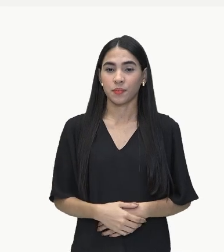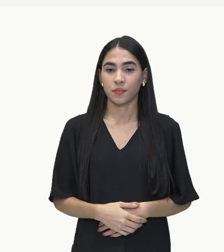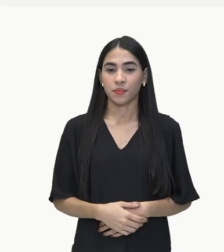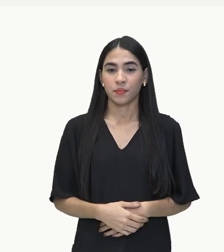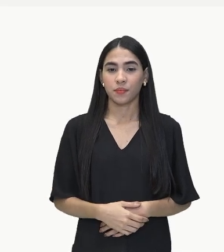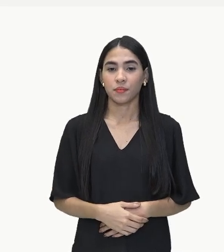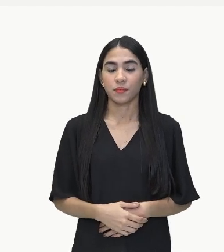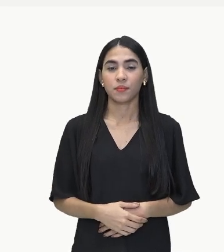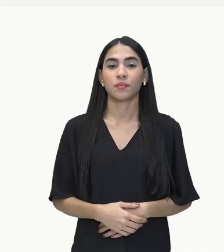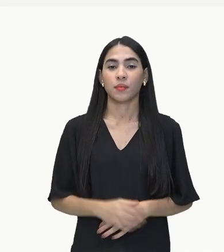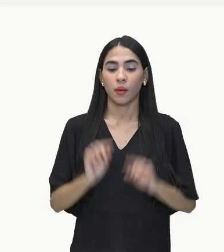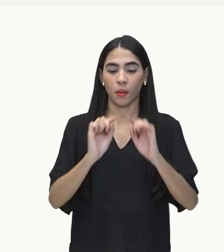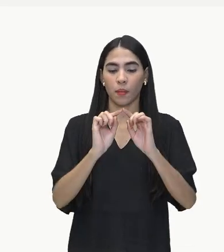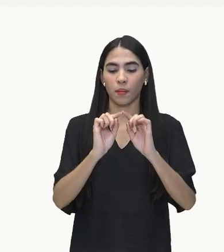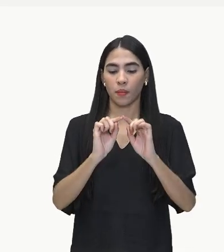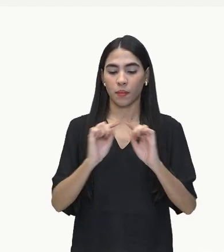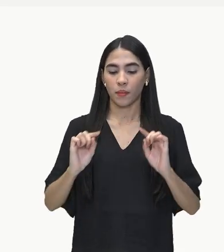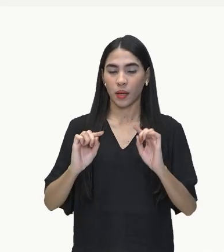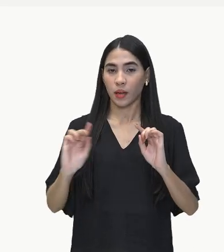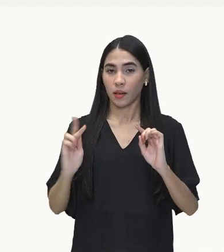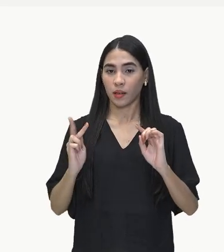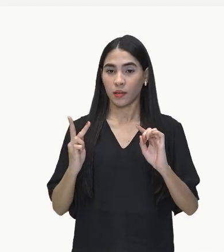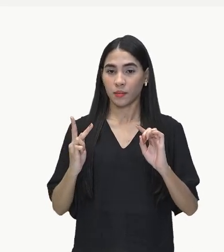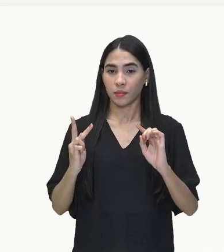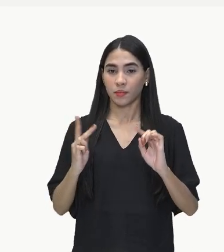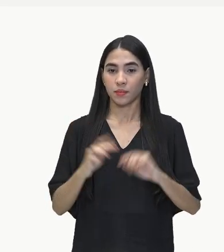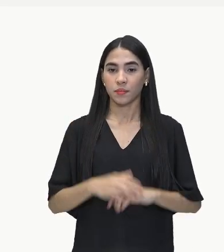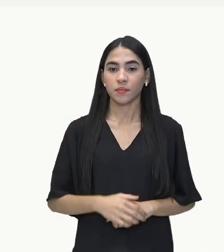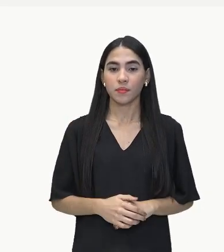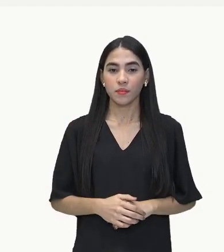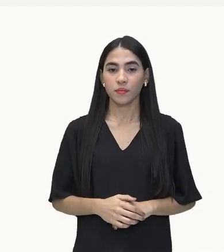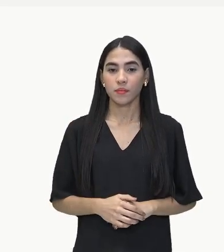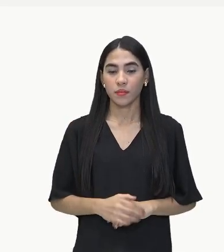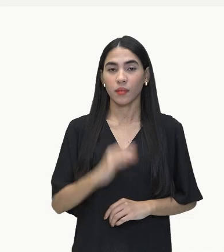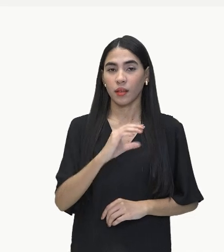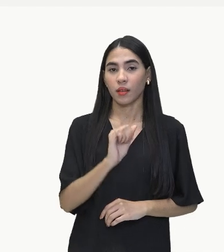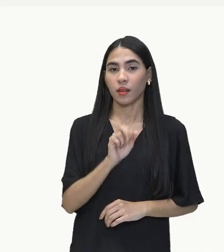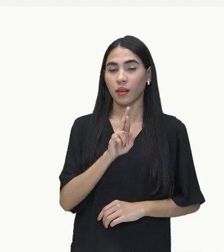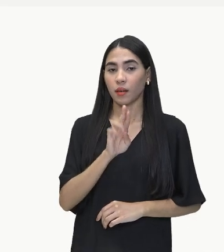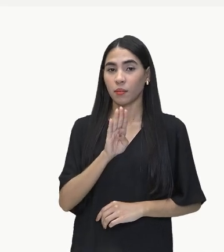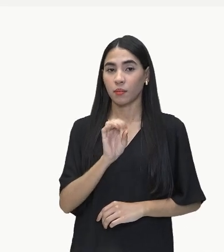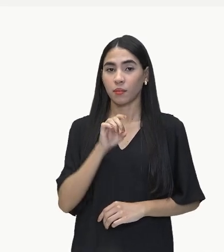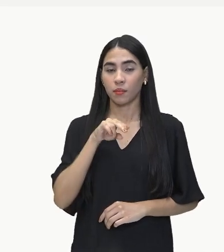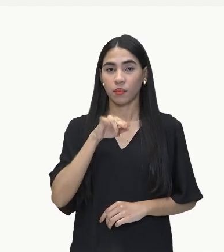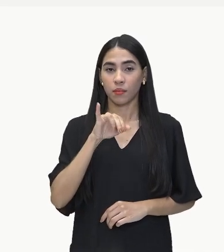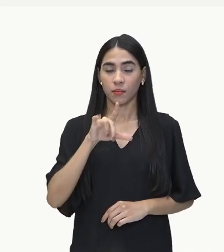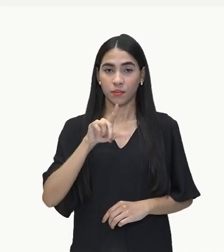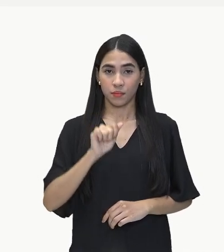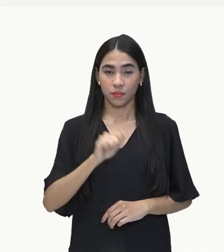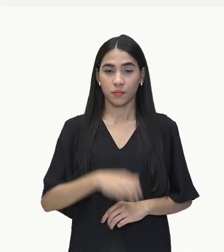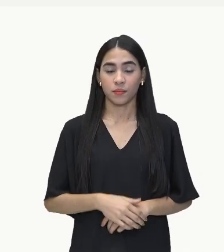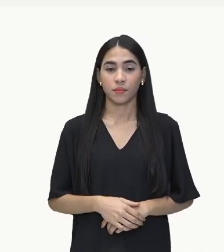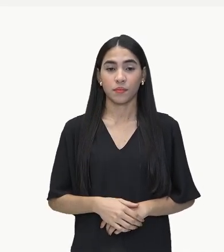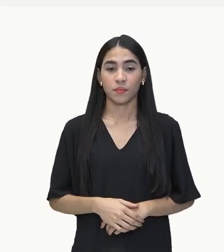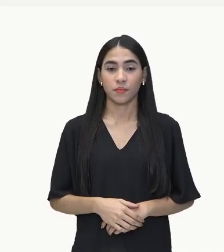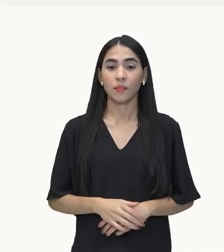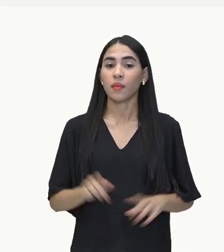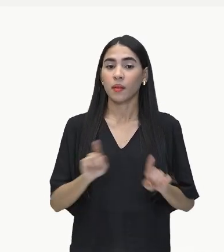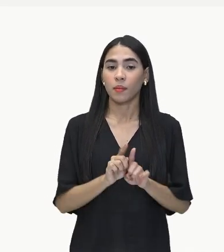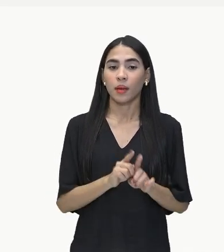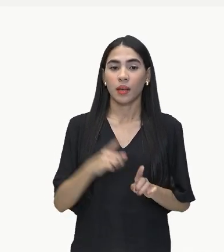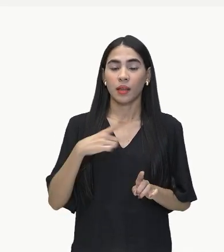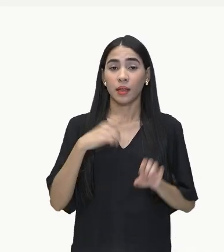Está na ponta de uma cadeia carbônica, essa carbonila. Aqui nós temos a